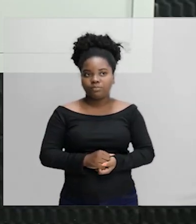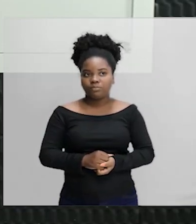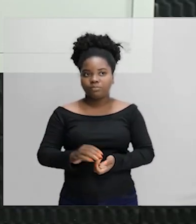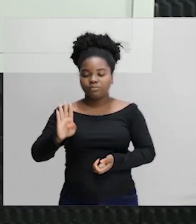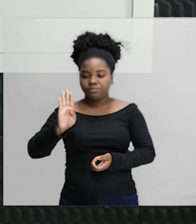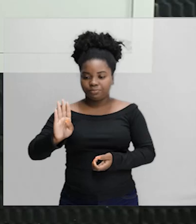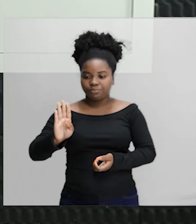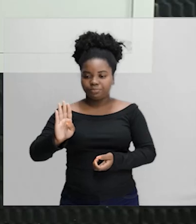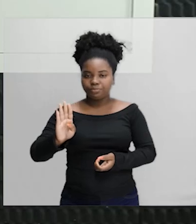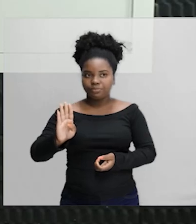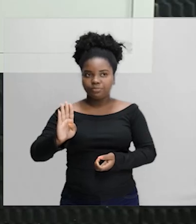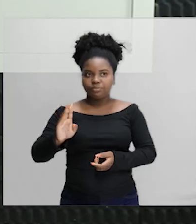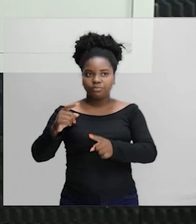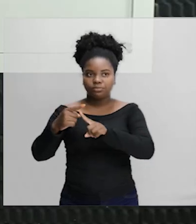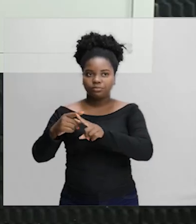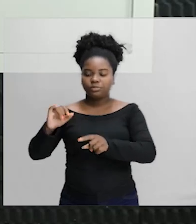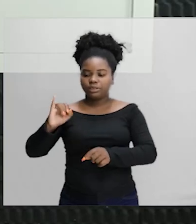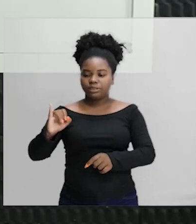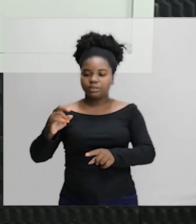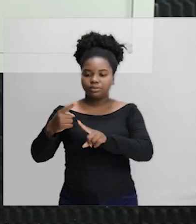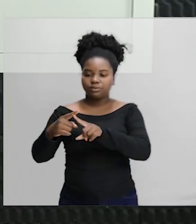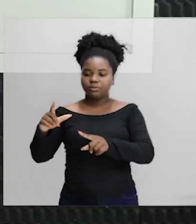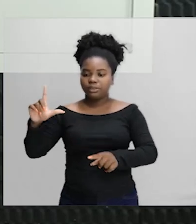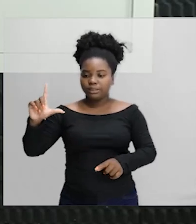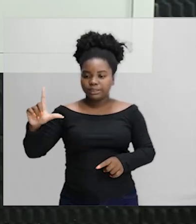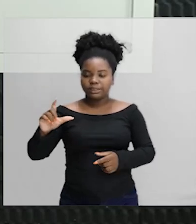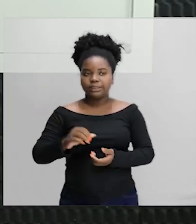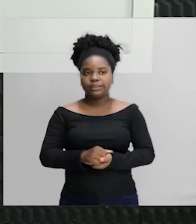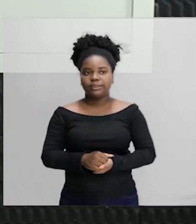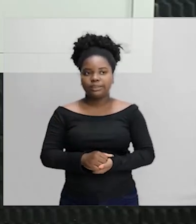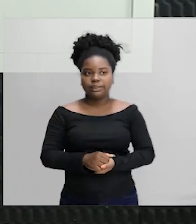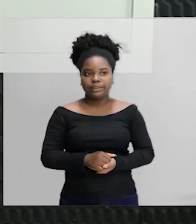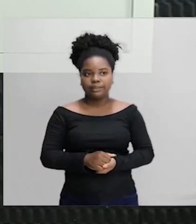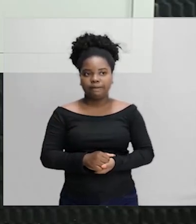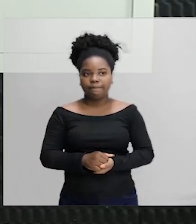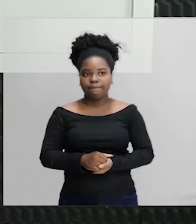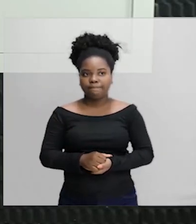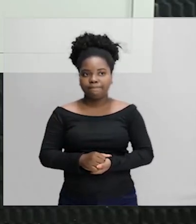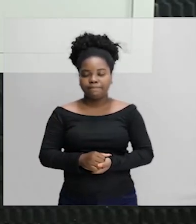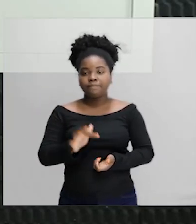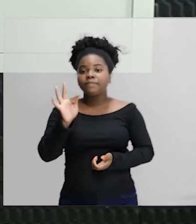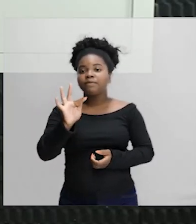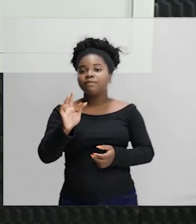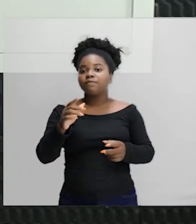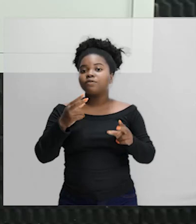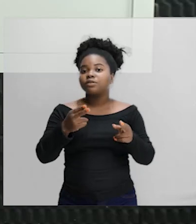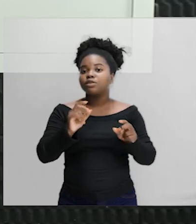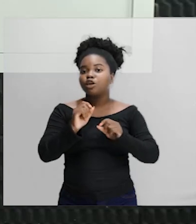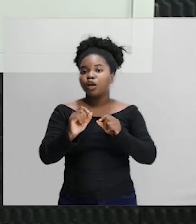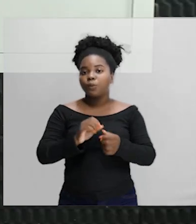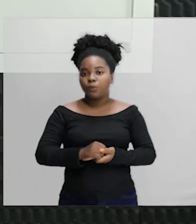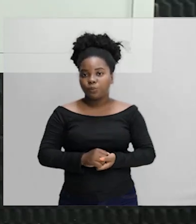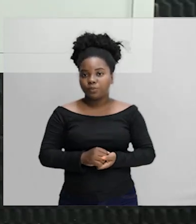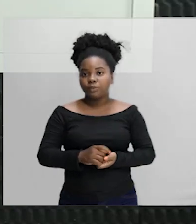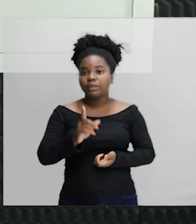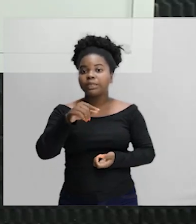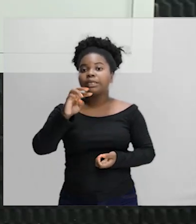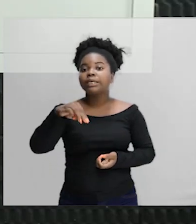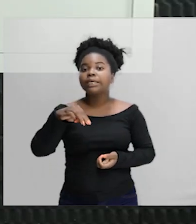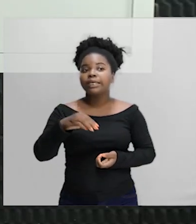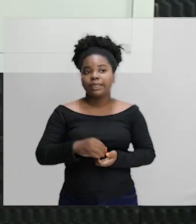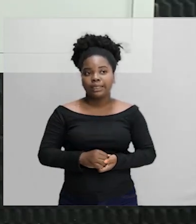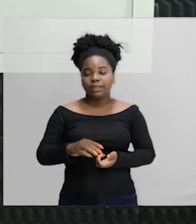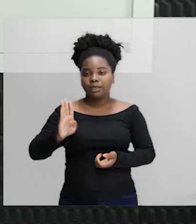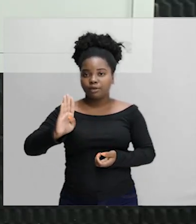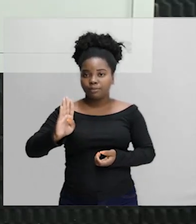campo, corrente, comprimento do fio, né? Então a força vai ser igual. Quem é o campo? O